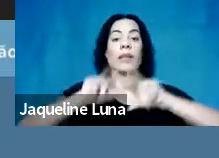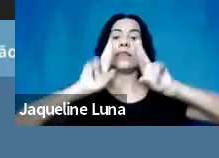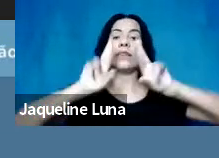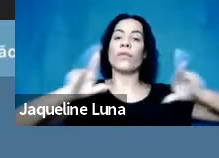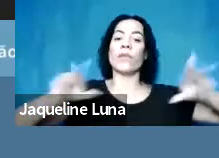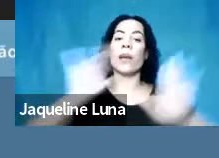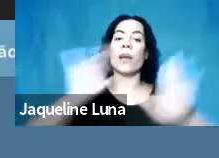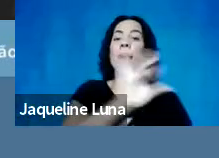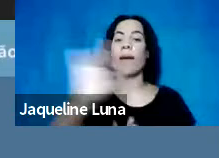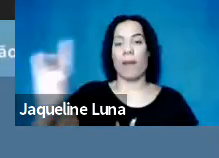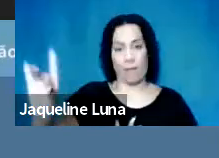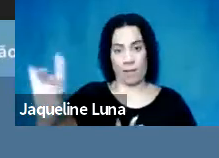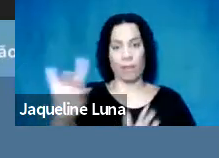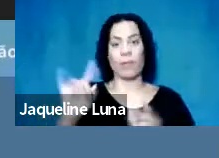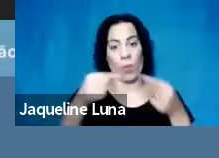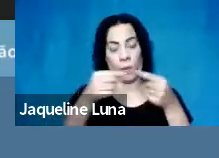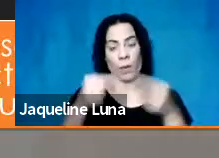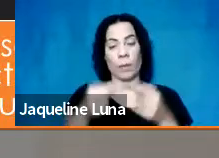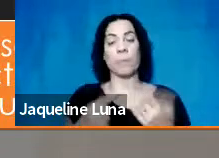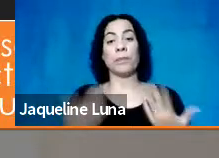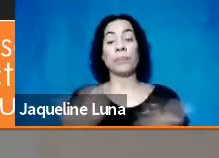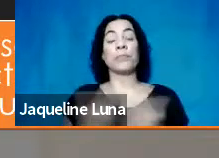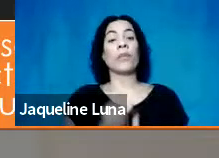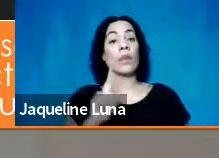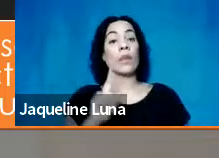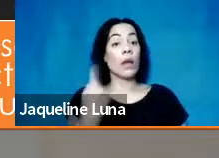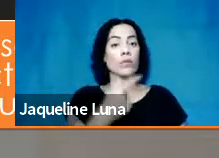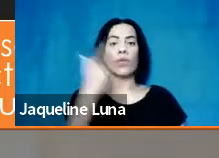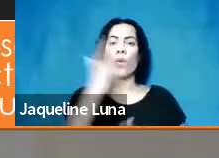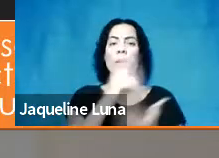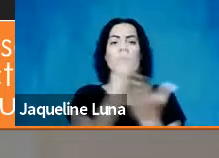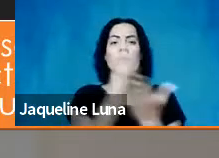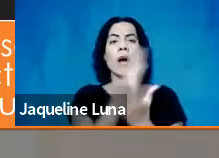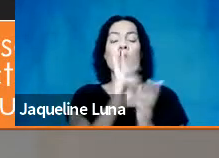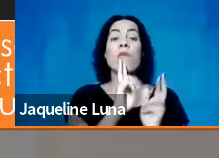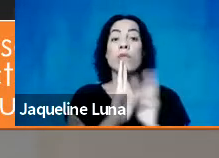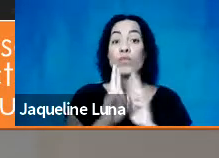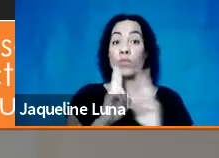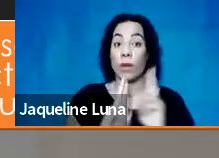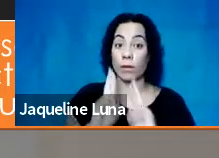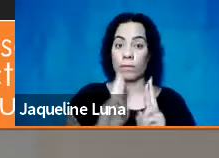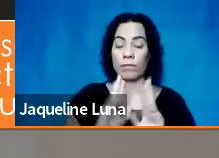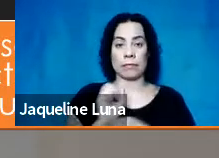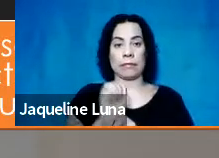para cada rede. Tá? A gente conseguiu alguns resultados,